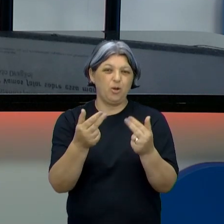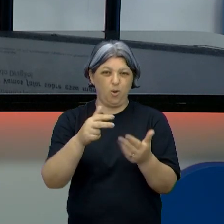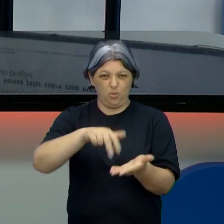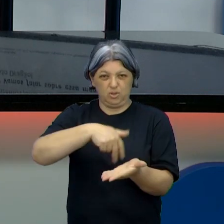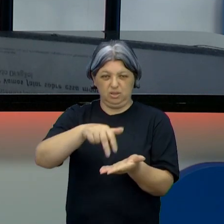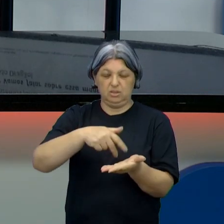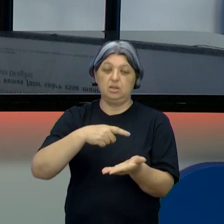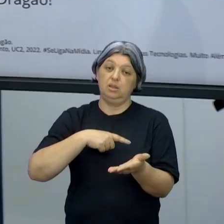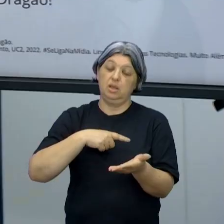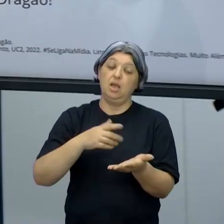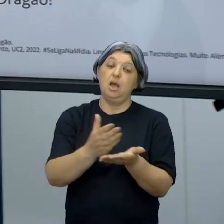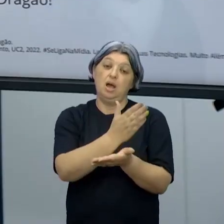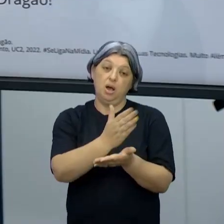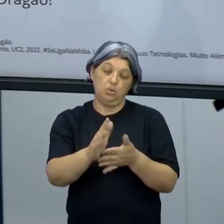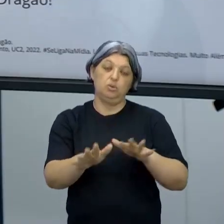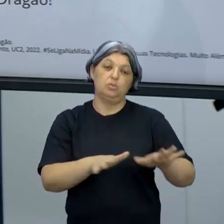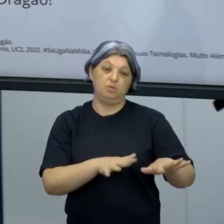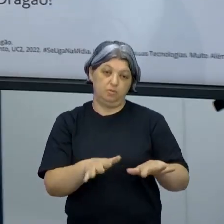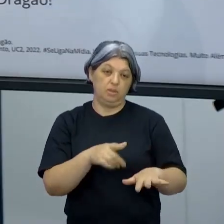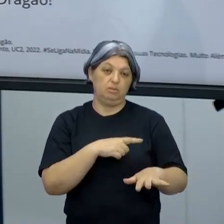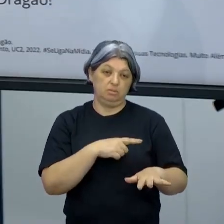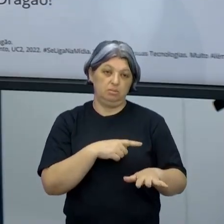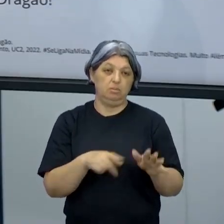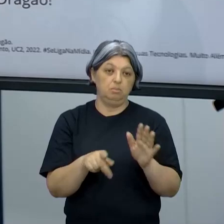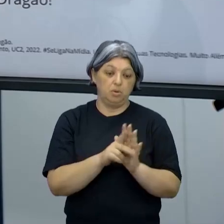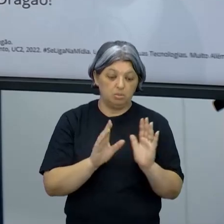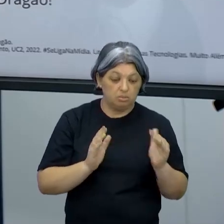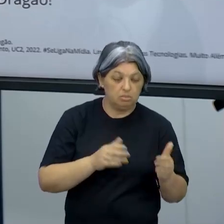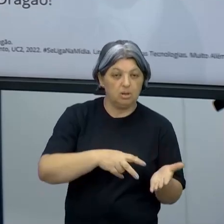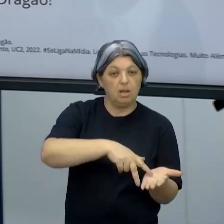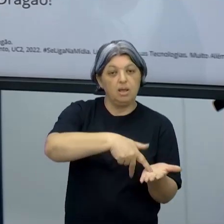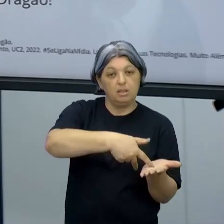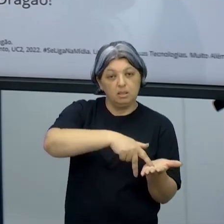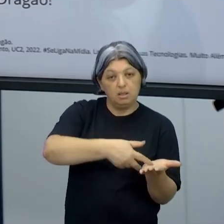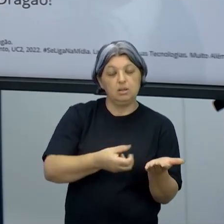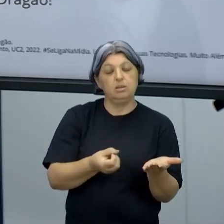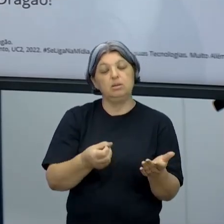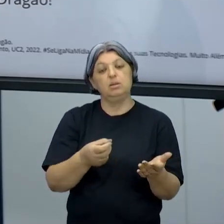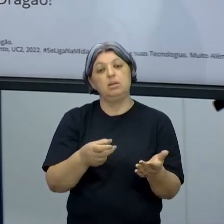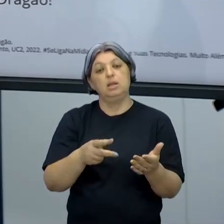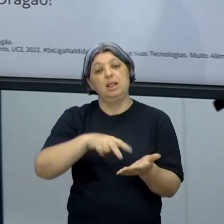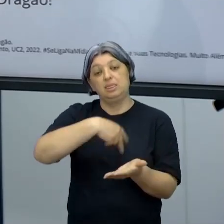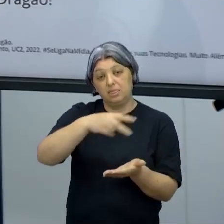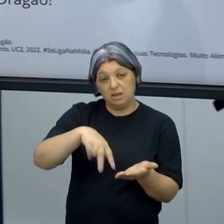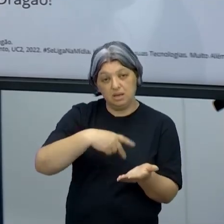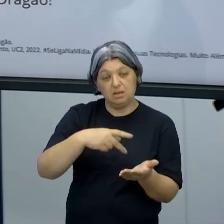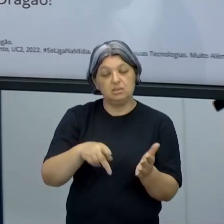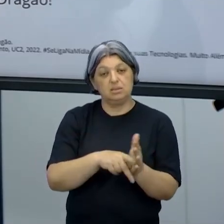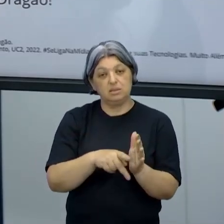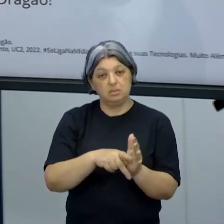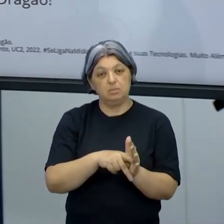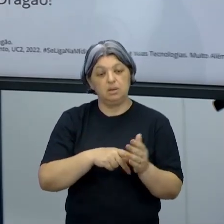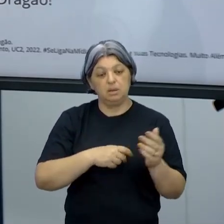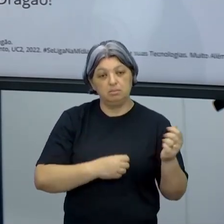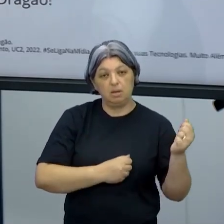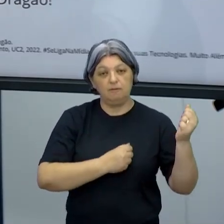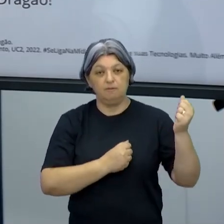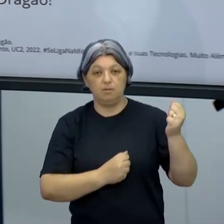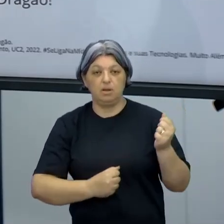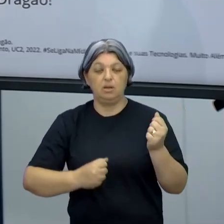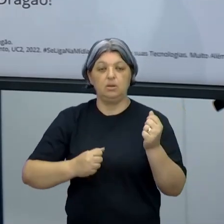alguns movimentos que são ali, né, dedicados ao balé, dedicados à dança contemporânea, dedicados à valsa, a mesma coisa com a luta. Então